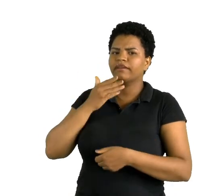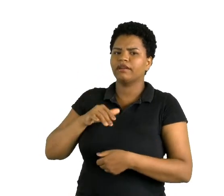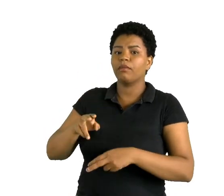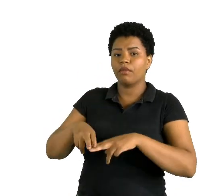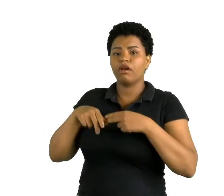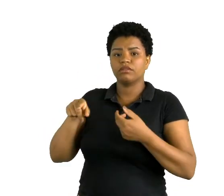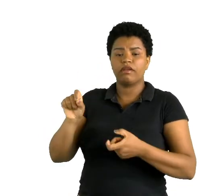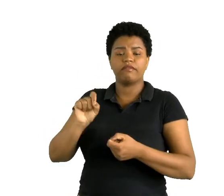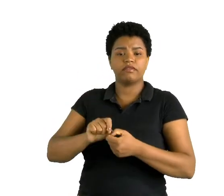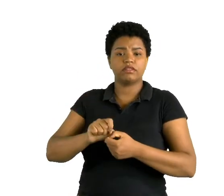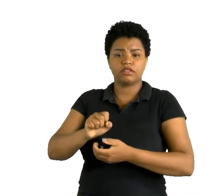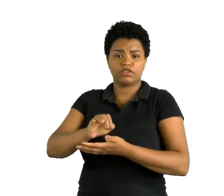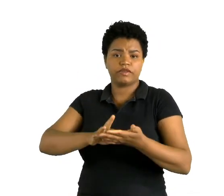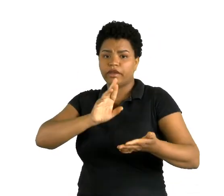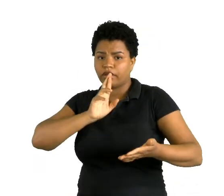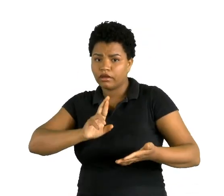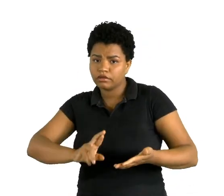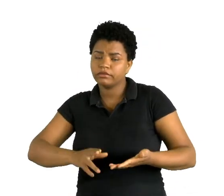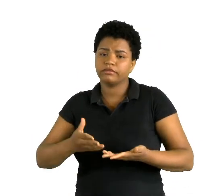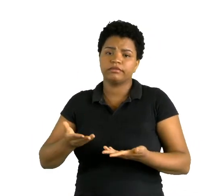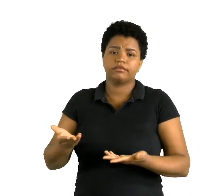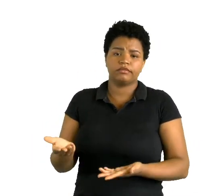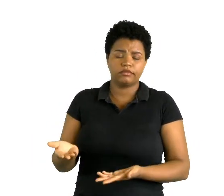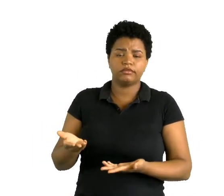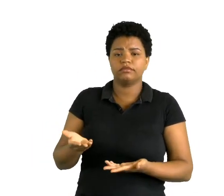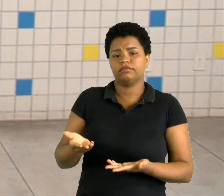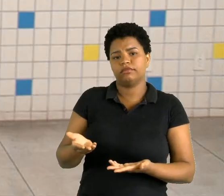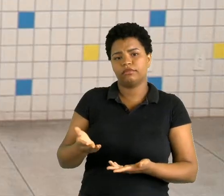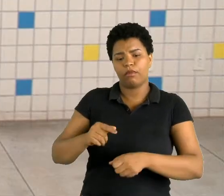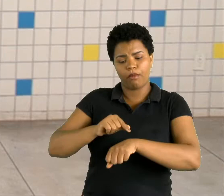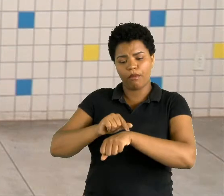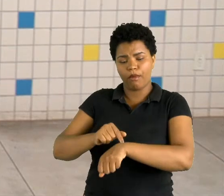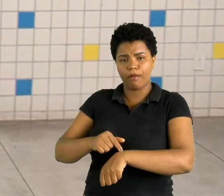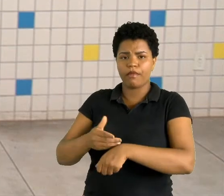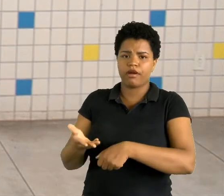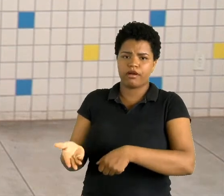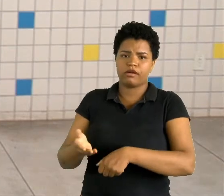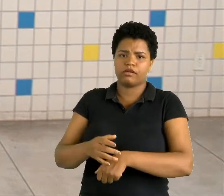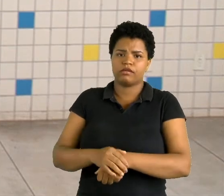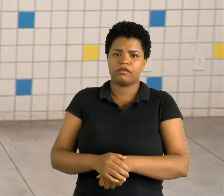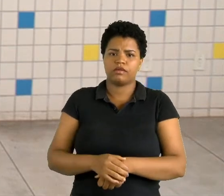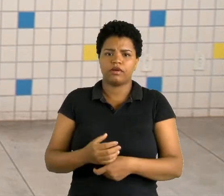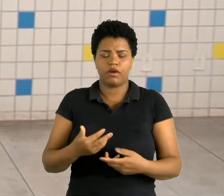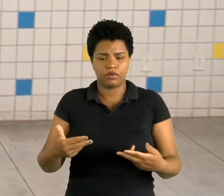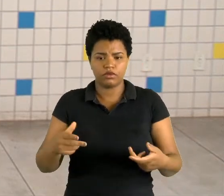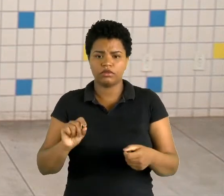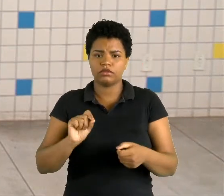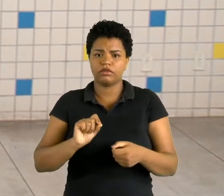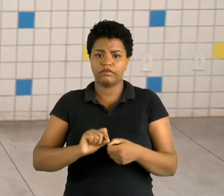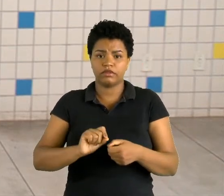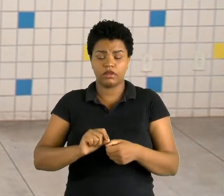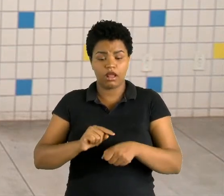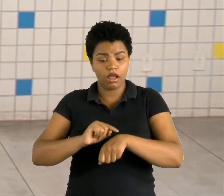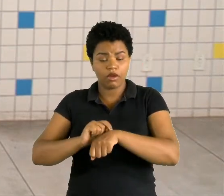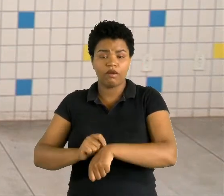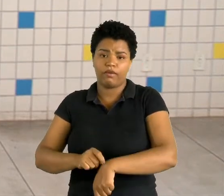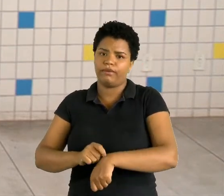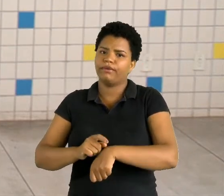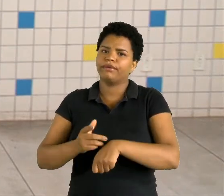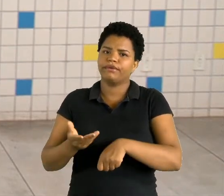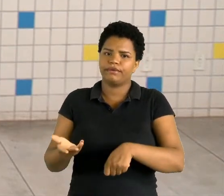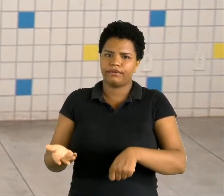fazendo as suas tarefas naquele momento. Ou seja, é algo que está acontecendo ali, naquele momento, algo que